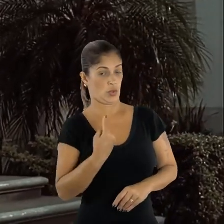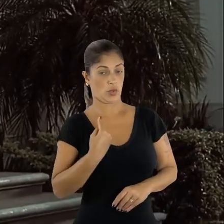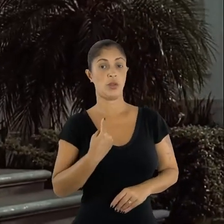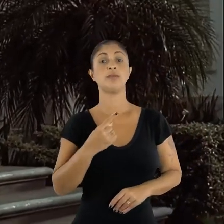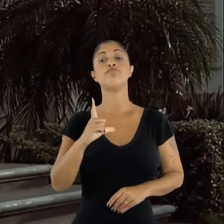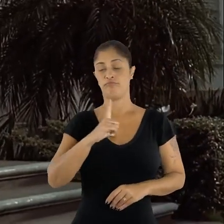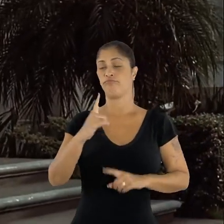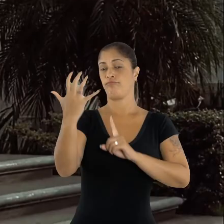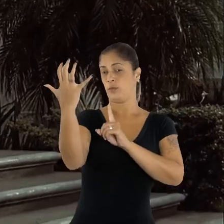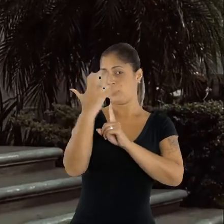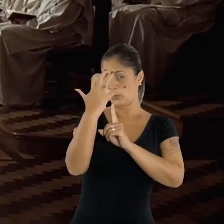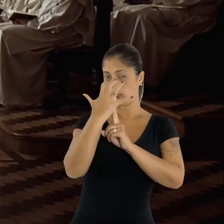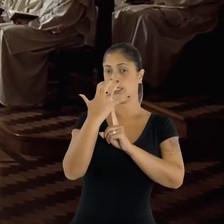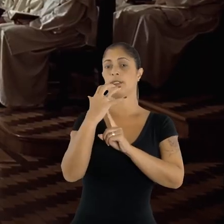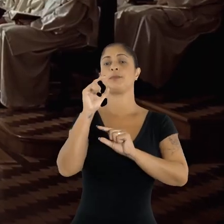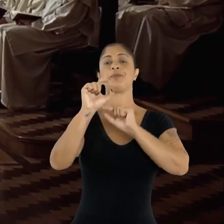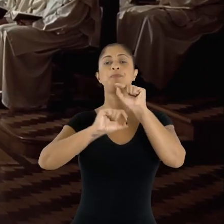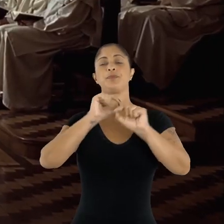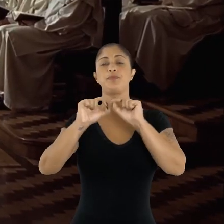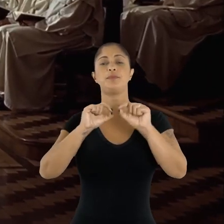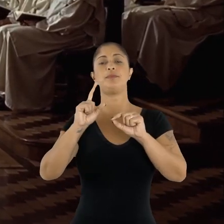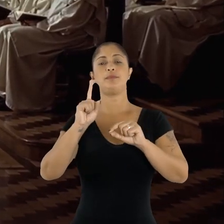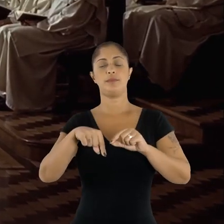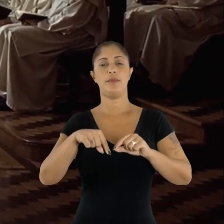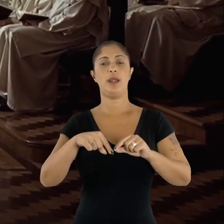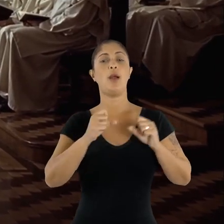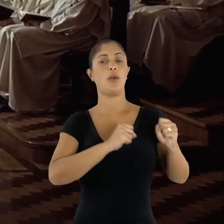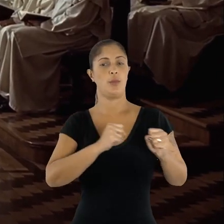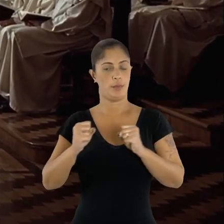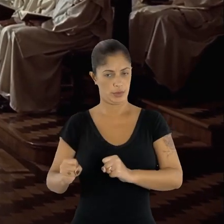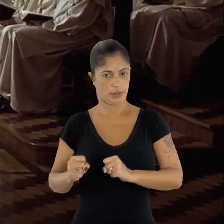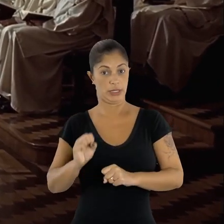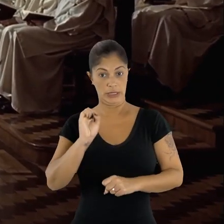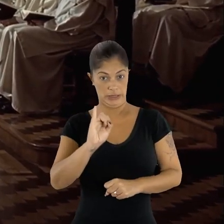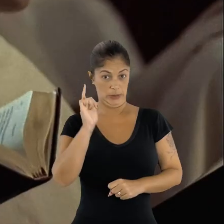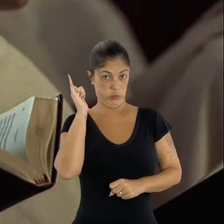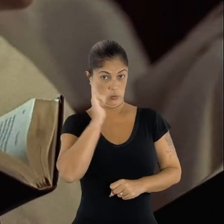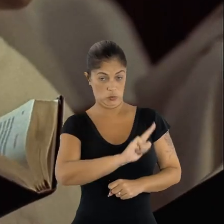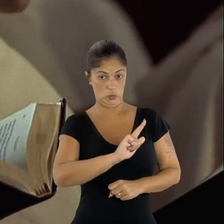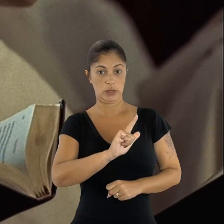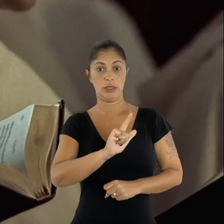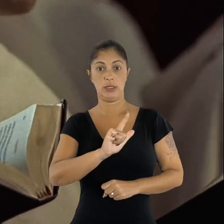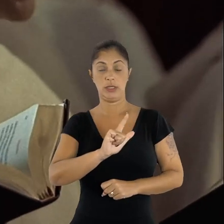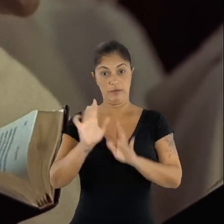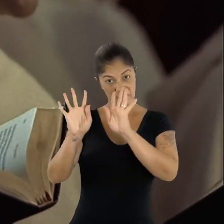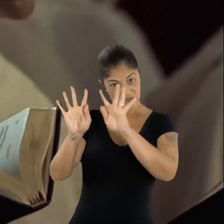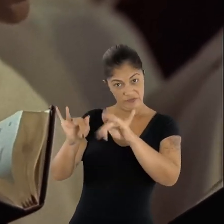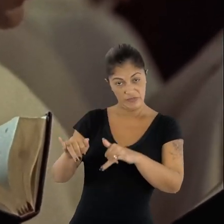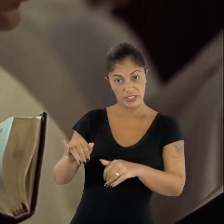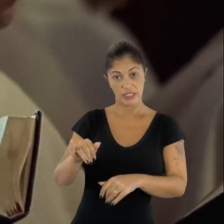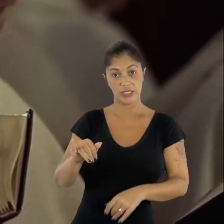muito influenciados pela concepção leninista de assalto ao poder. Ou seja, se conseguirmos derrubar a